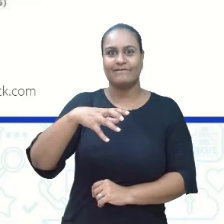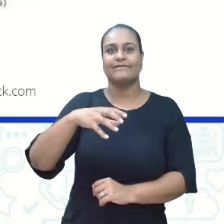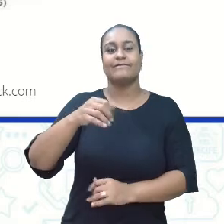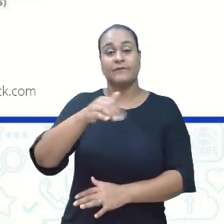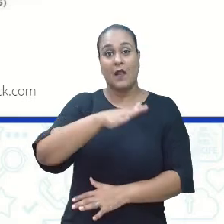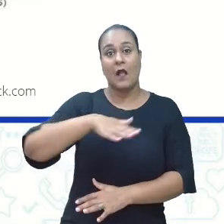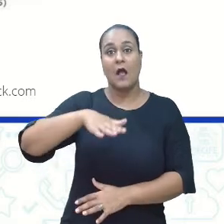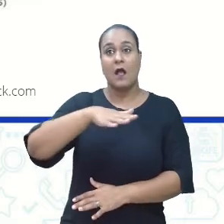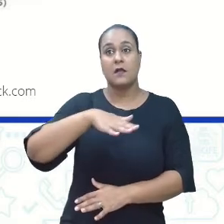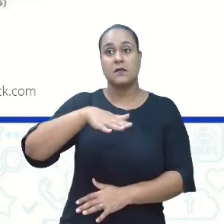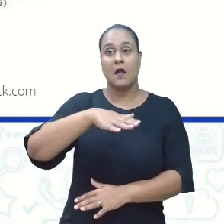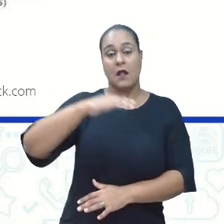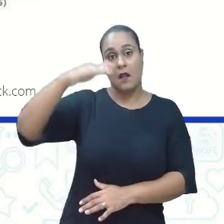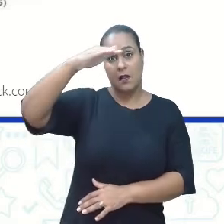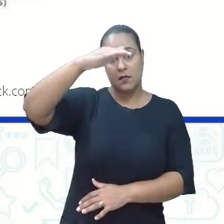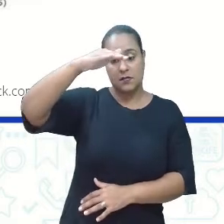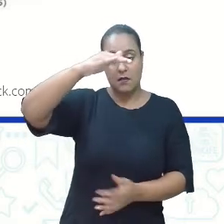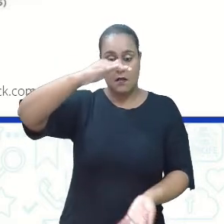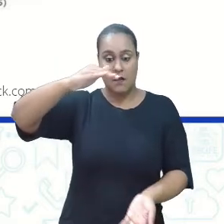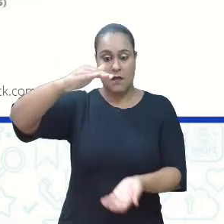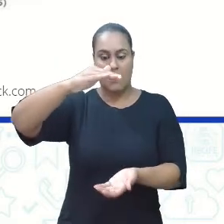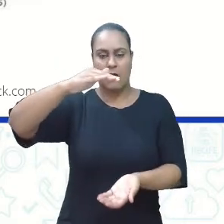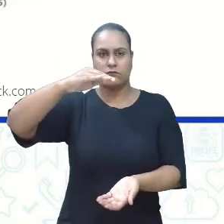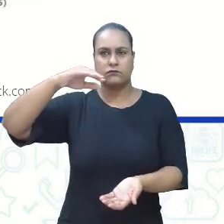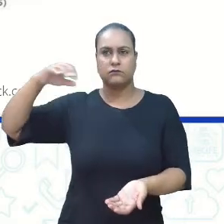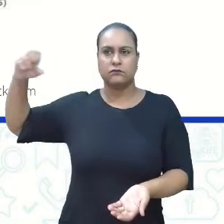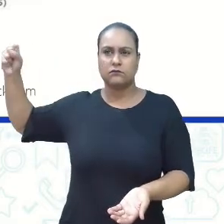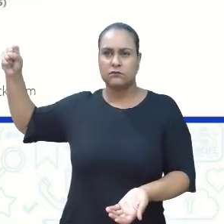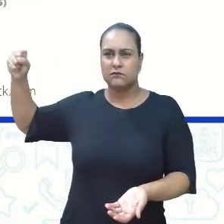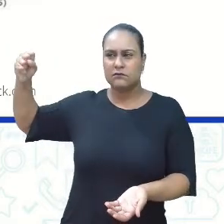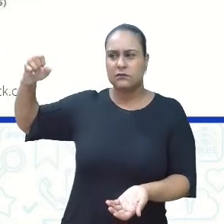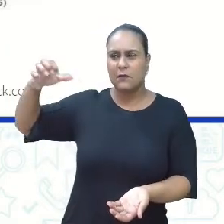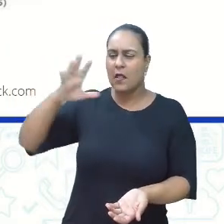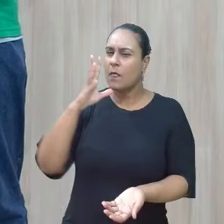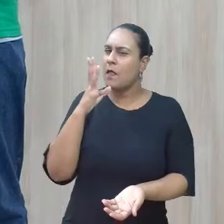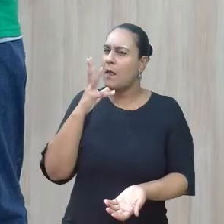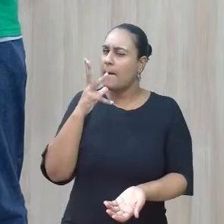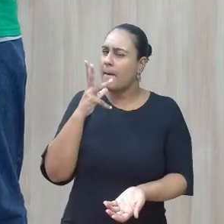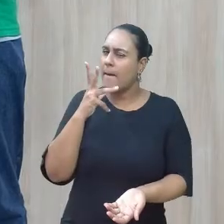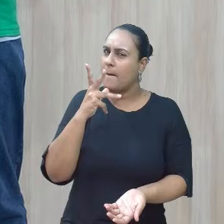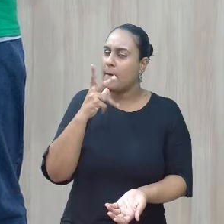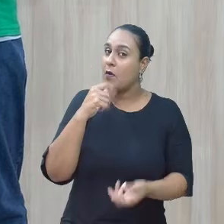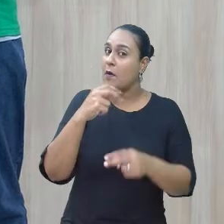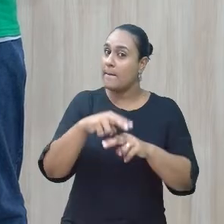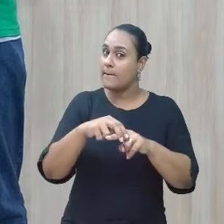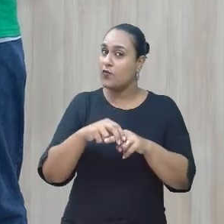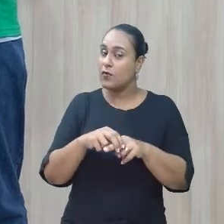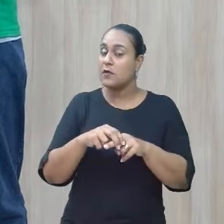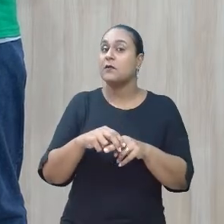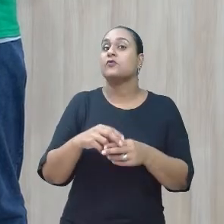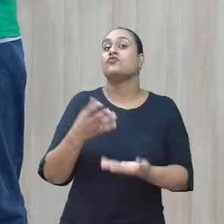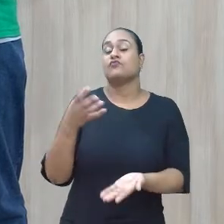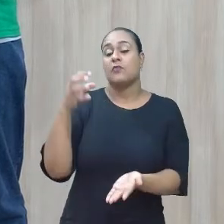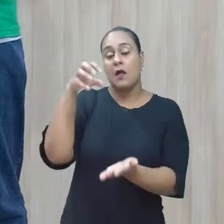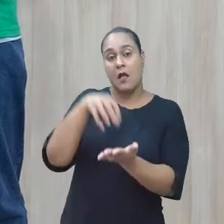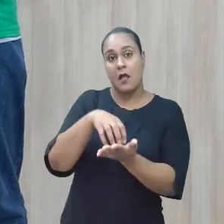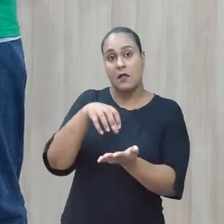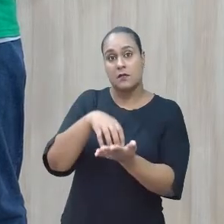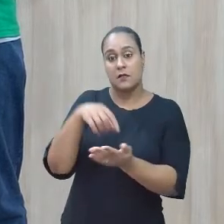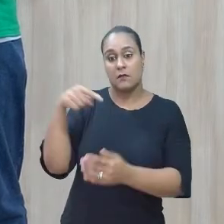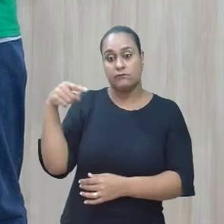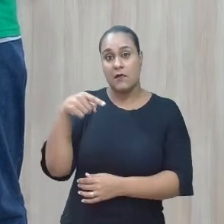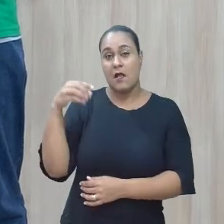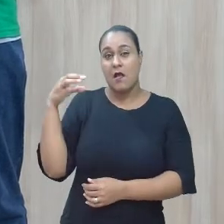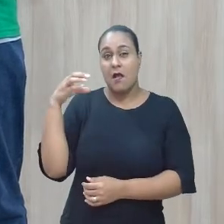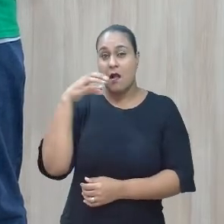áreas polares, a radiação solar, né, ela demora um pouco a chegar. Por isso que essa região central, ela vai ser